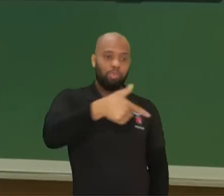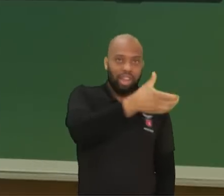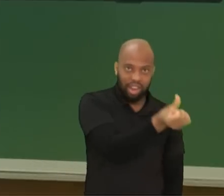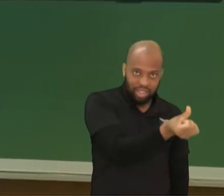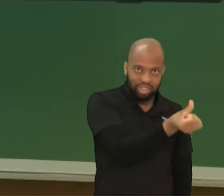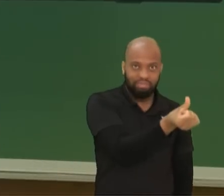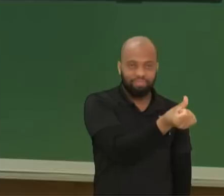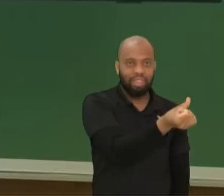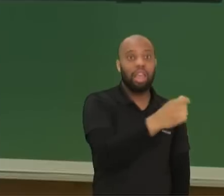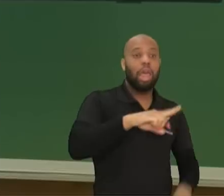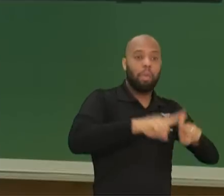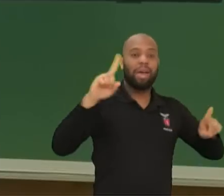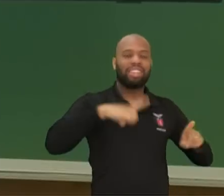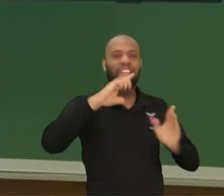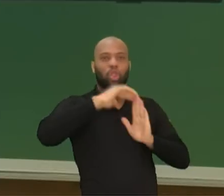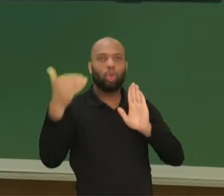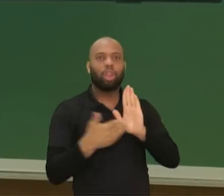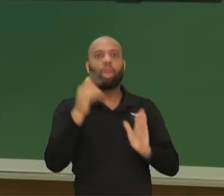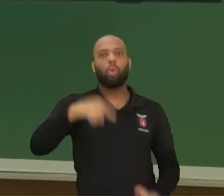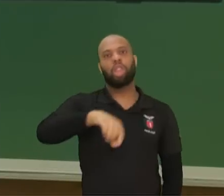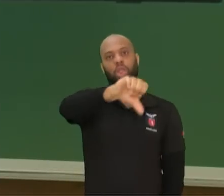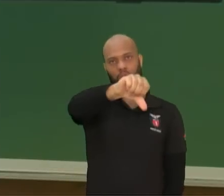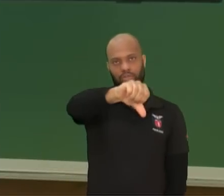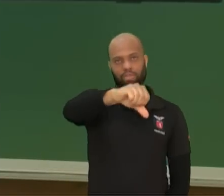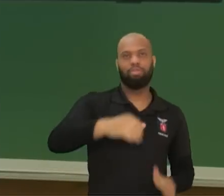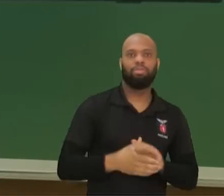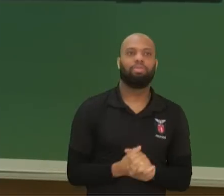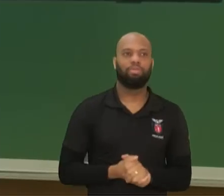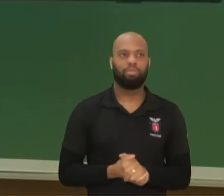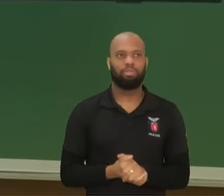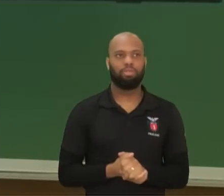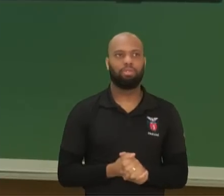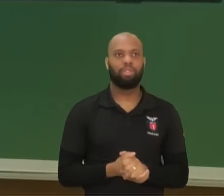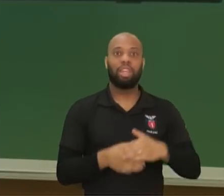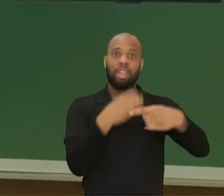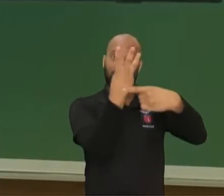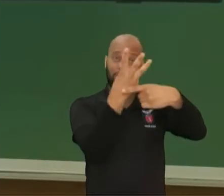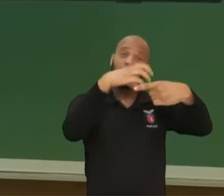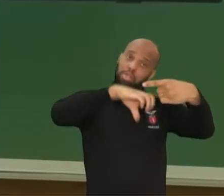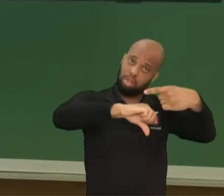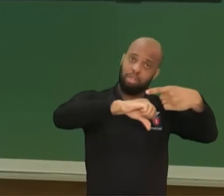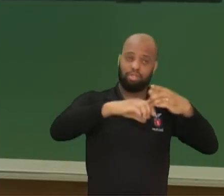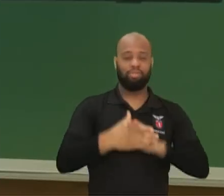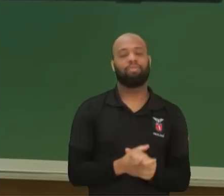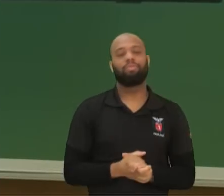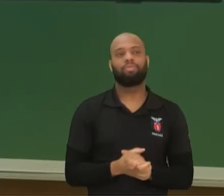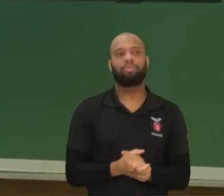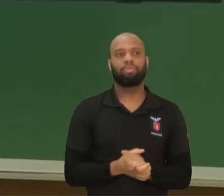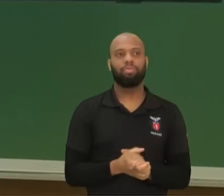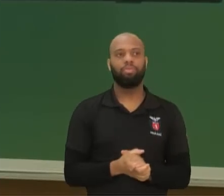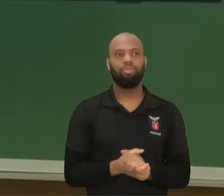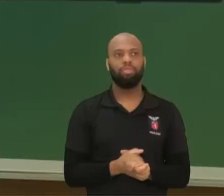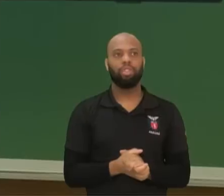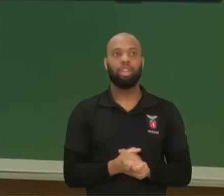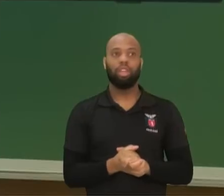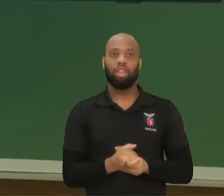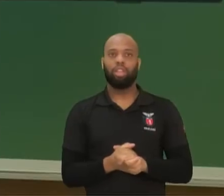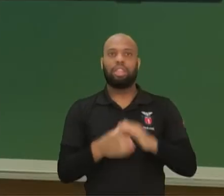entre os 9 números que são maiores que 6, certo? Então, é 3 sobre 9. 1 divididos por